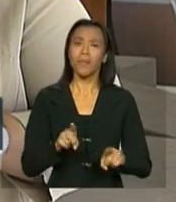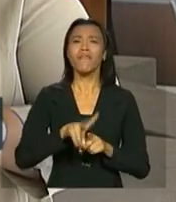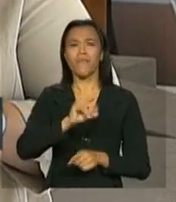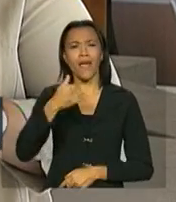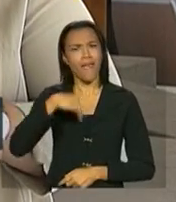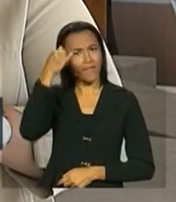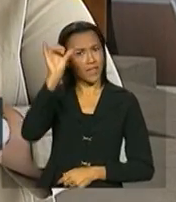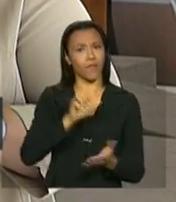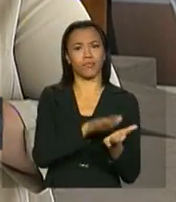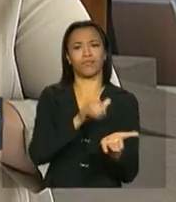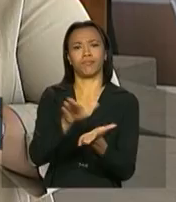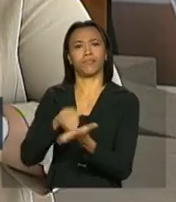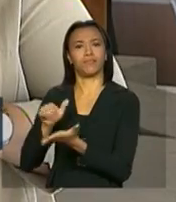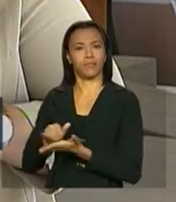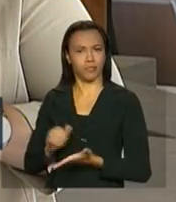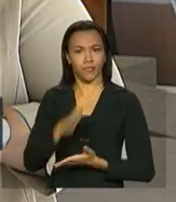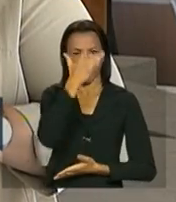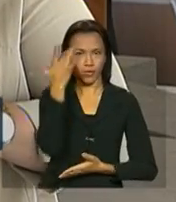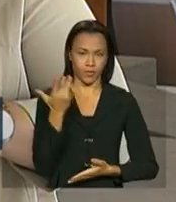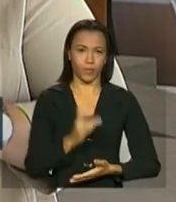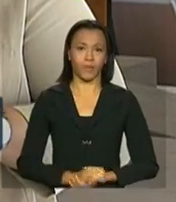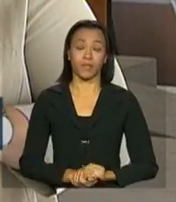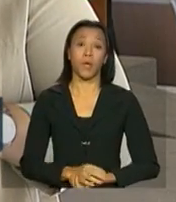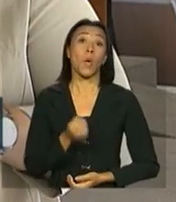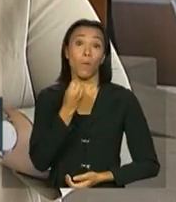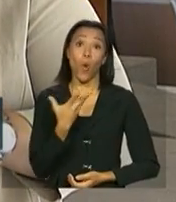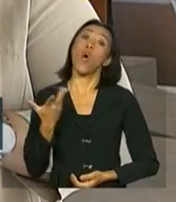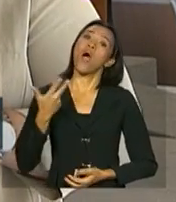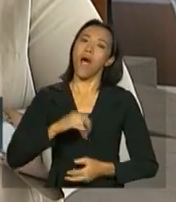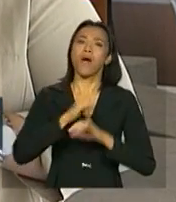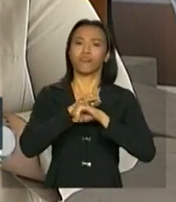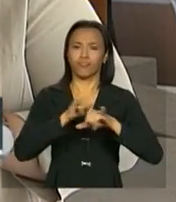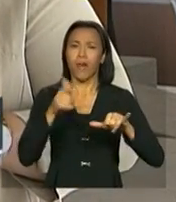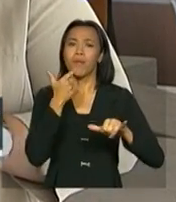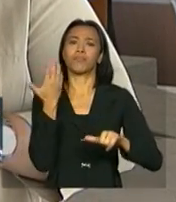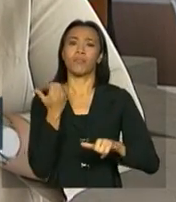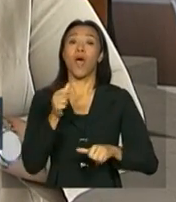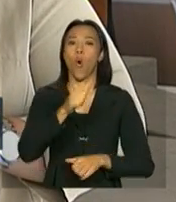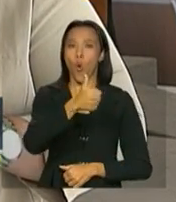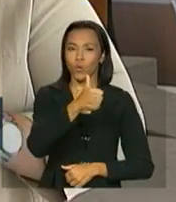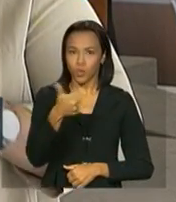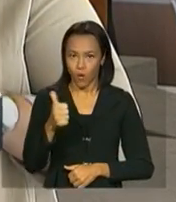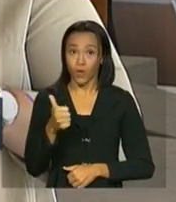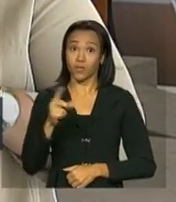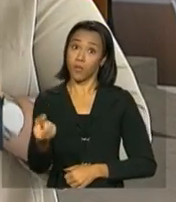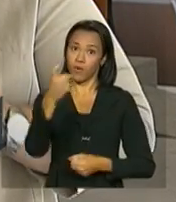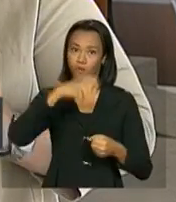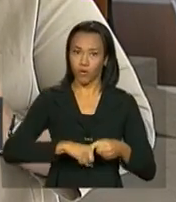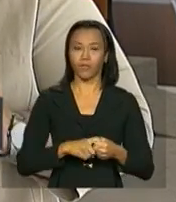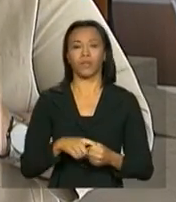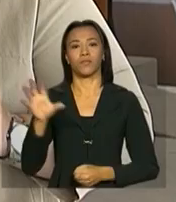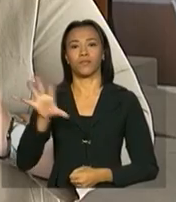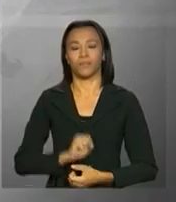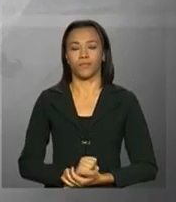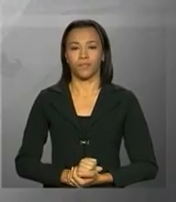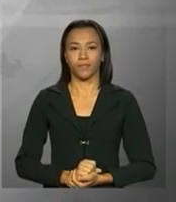evitar demissão de empregados. Bom, o anúncio será logo mais às 11 horas. Voltamos ao